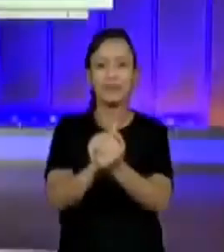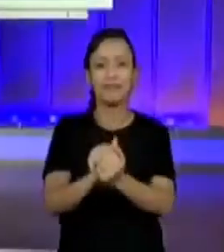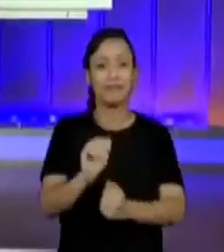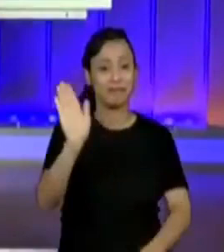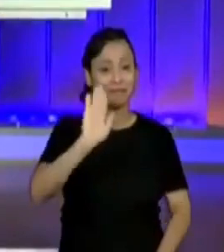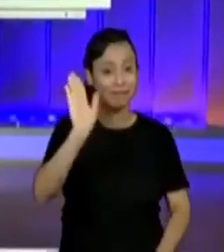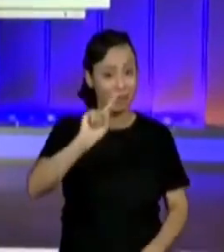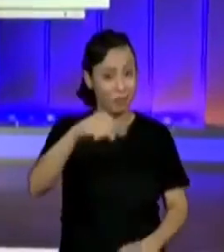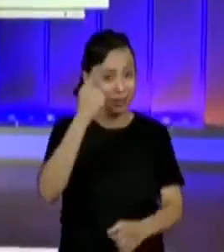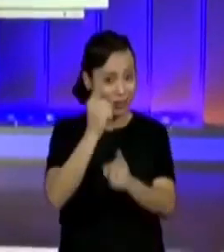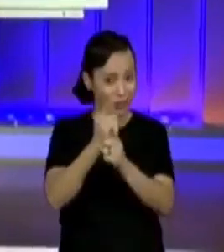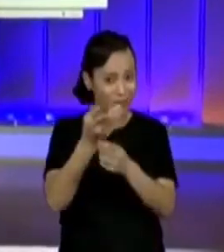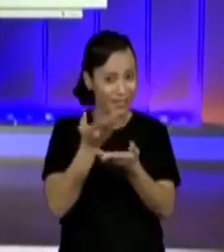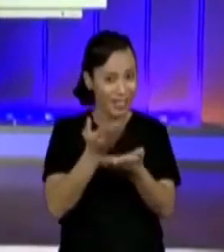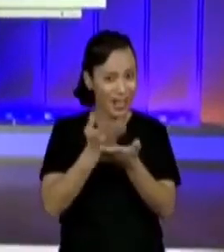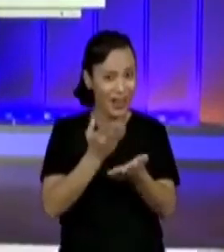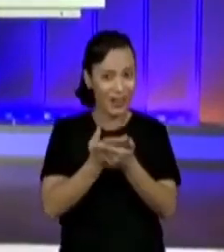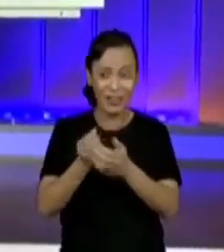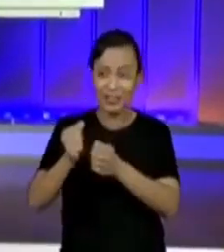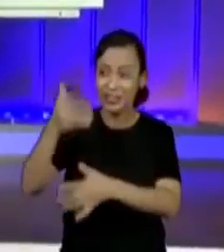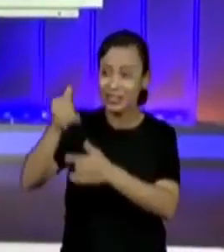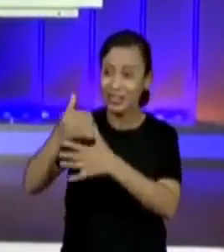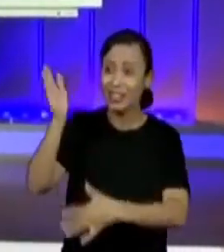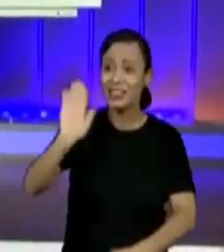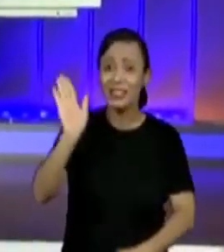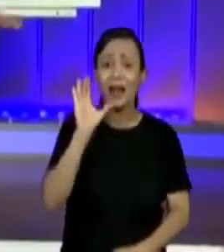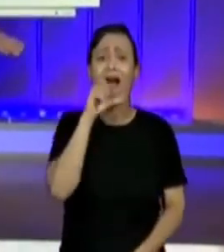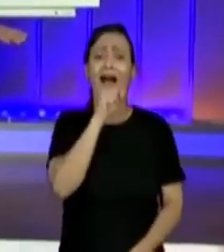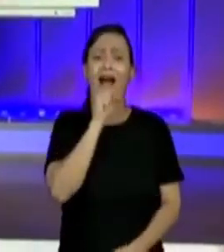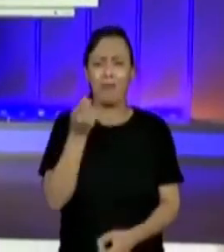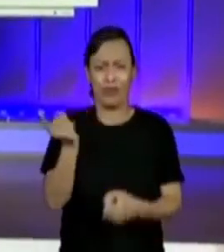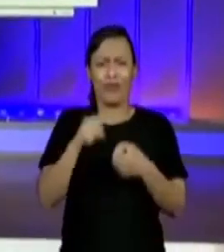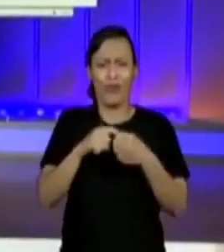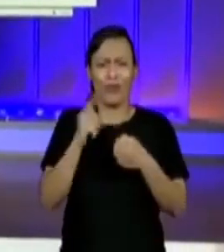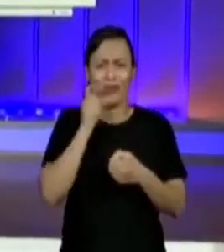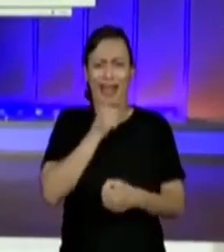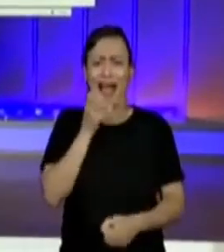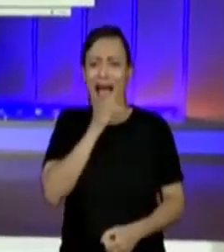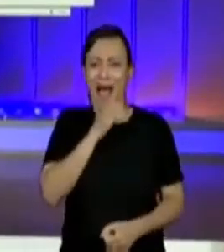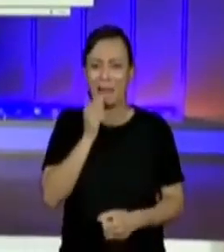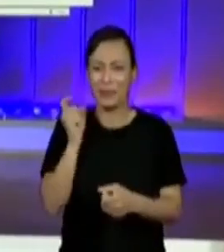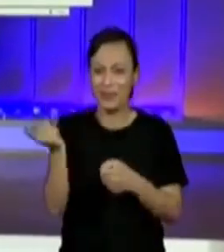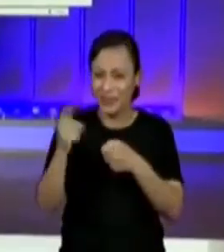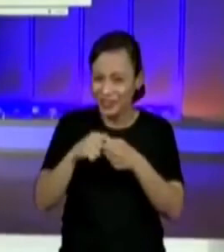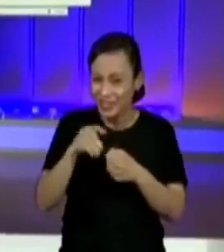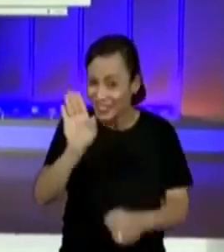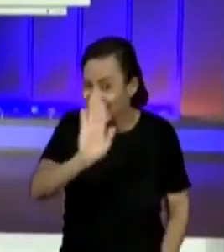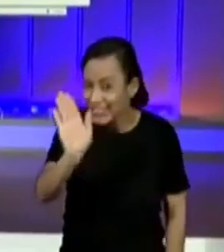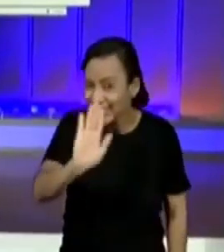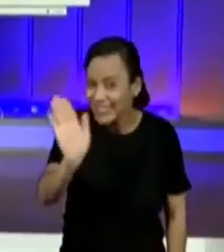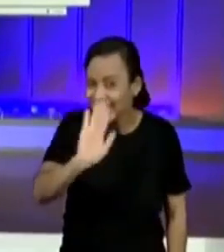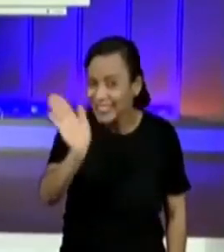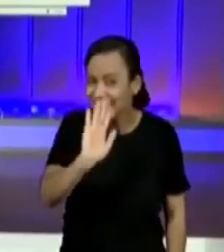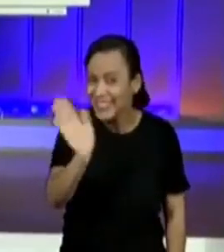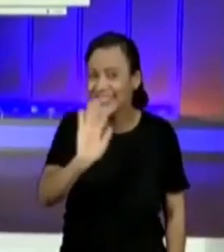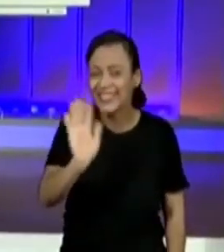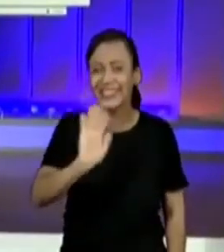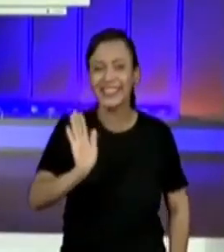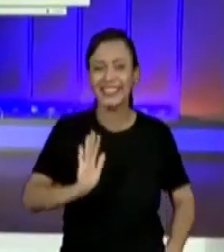até daqui a pouquinho tem gente dizendo Tchau mas vai ser um tchau com até logo um tchau com até já